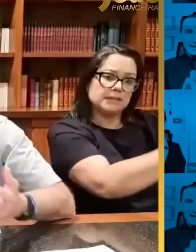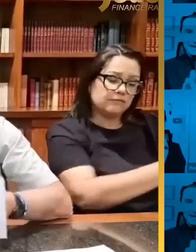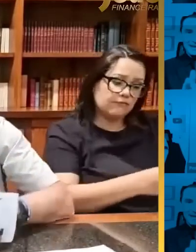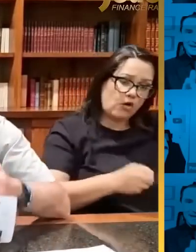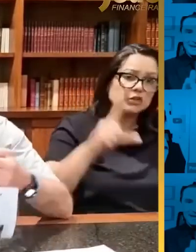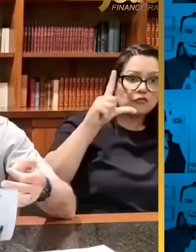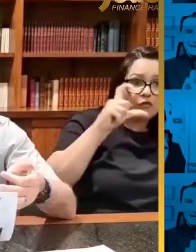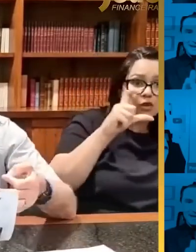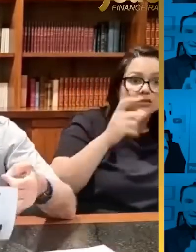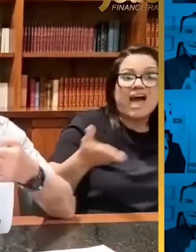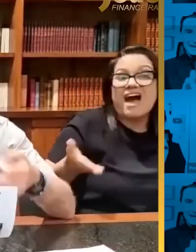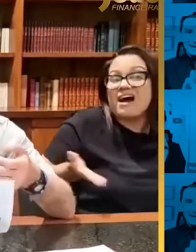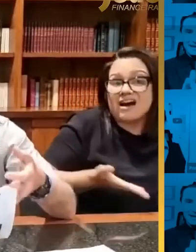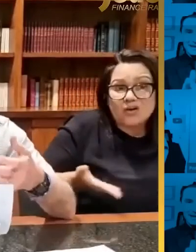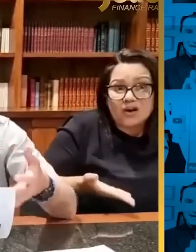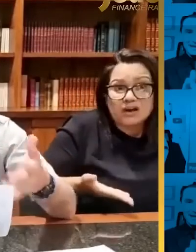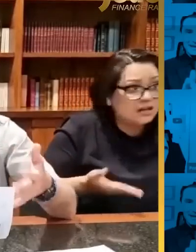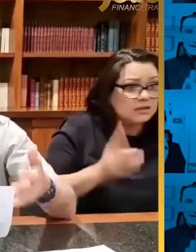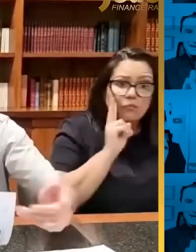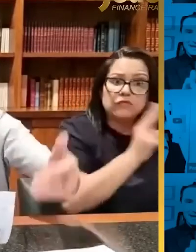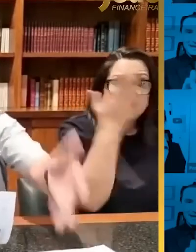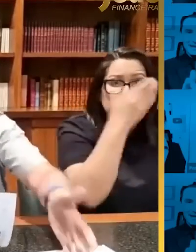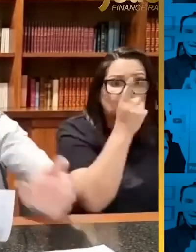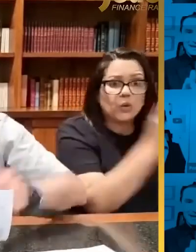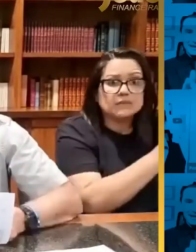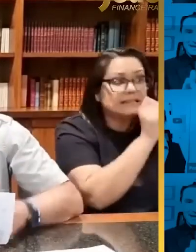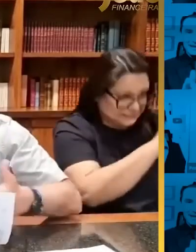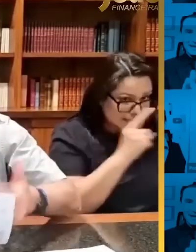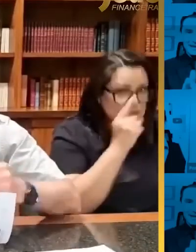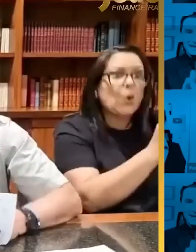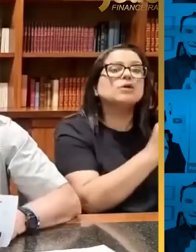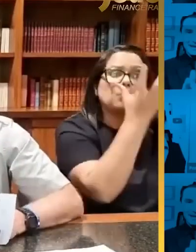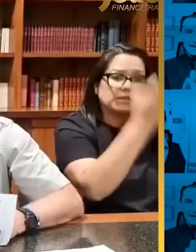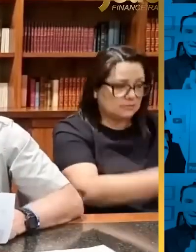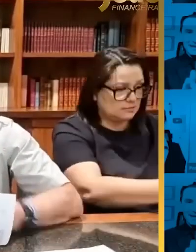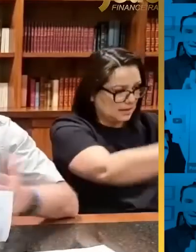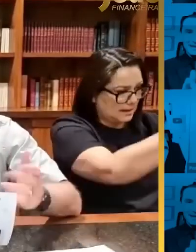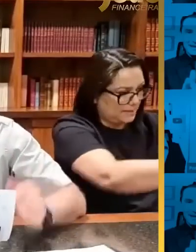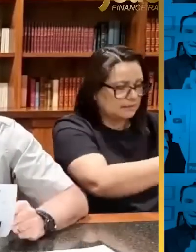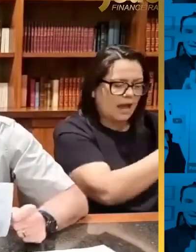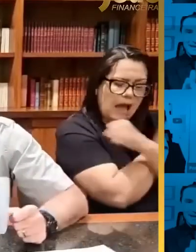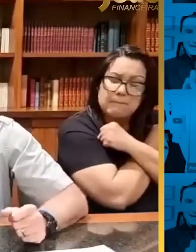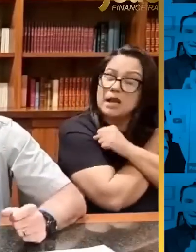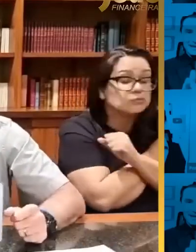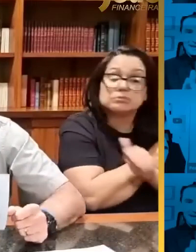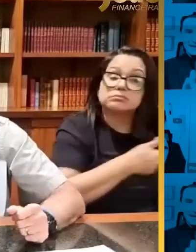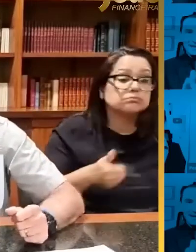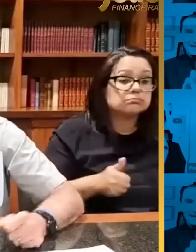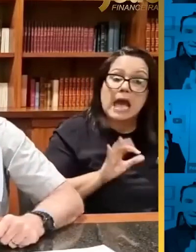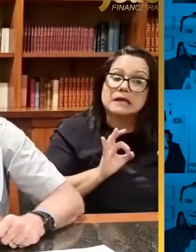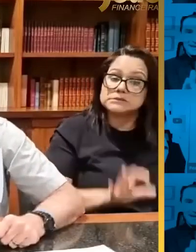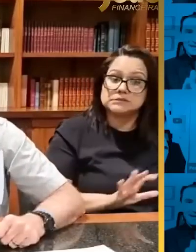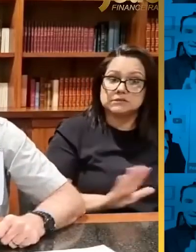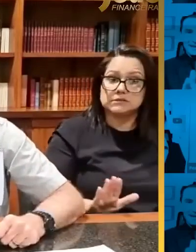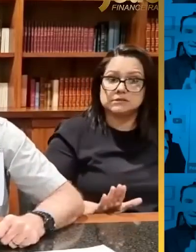comigo. Dessa vez, repito, se tivesse visto o Aldo Santos, teria apertado a mão dele, dado abraço nele e ponto final, ok?